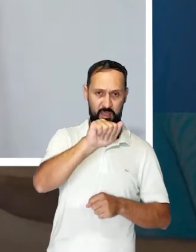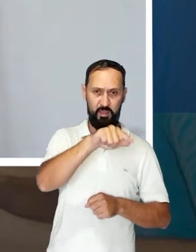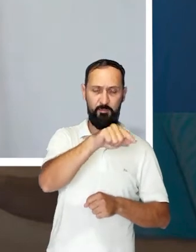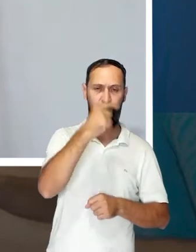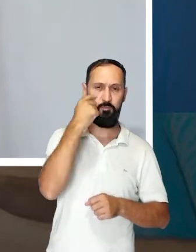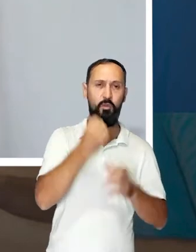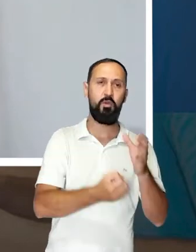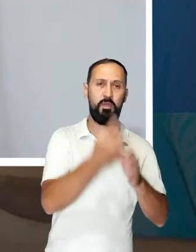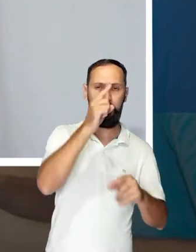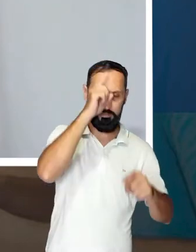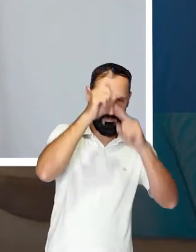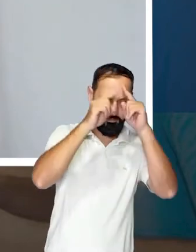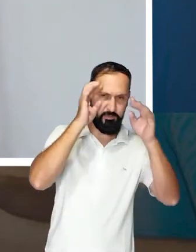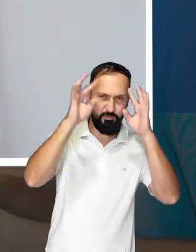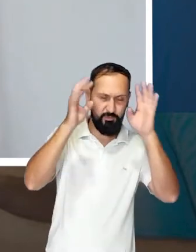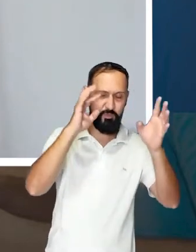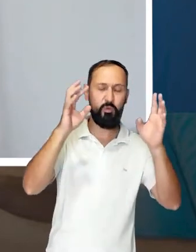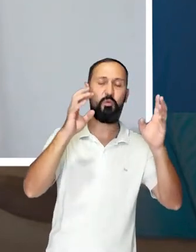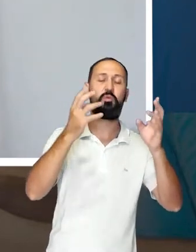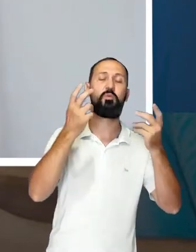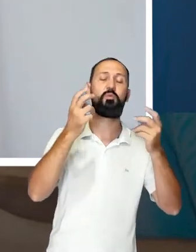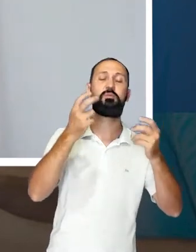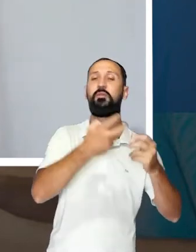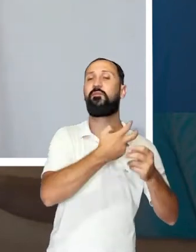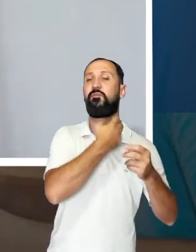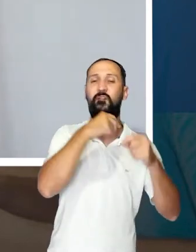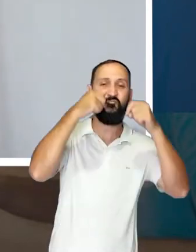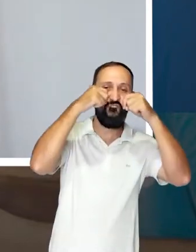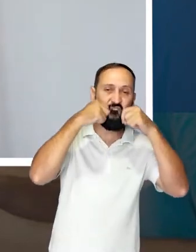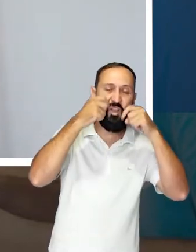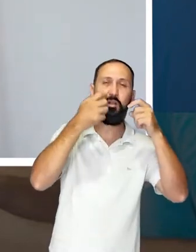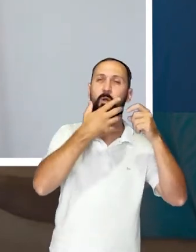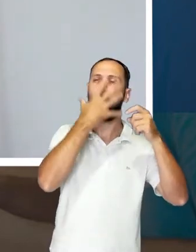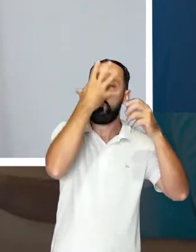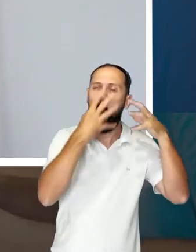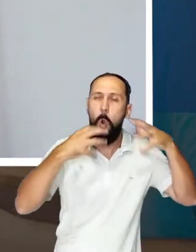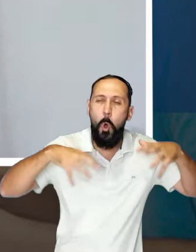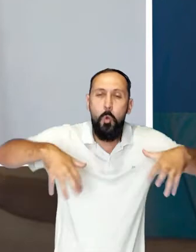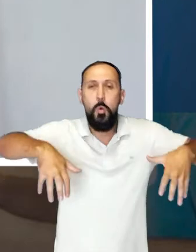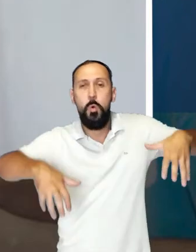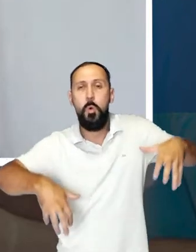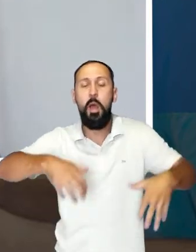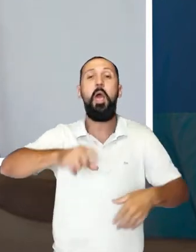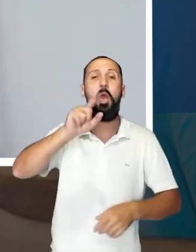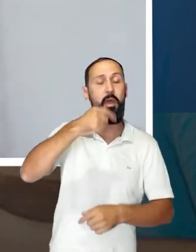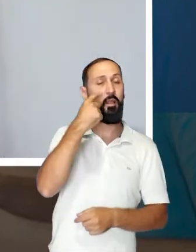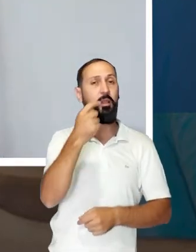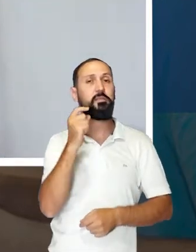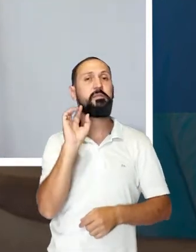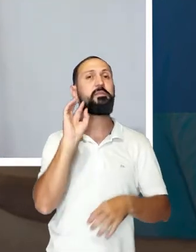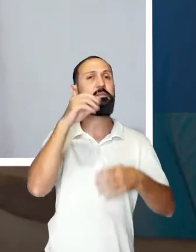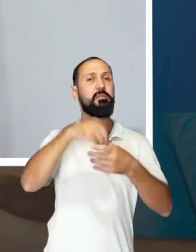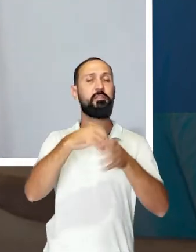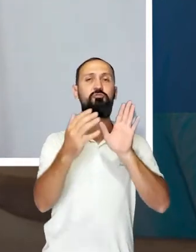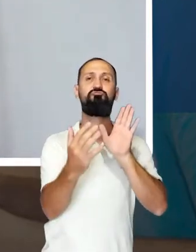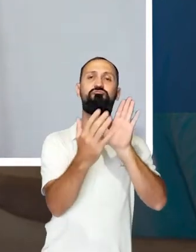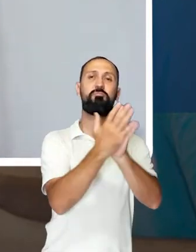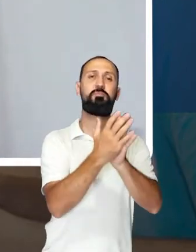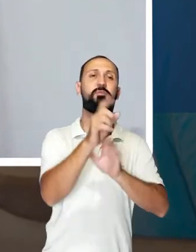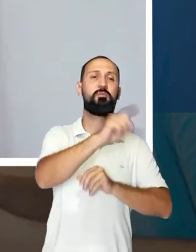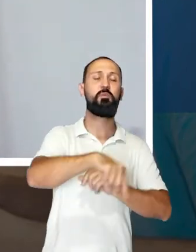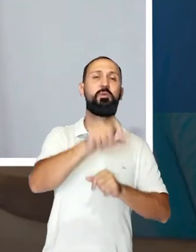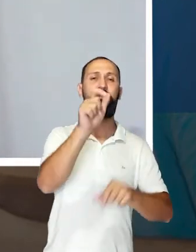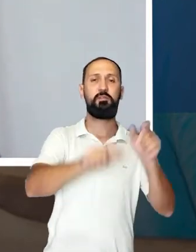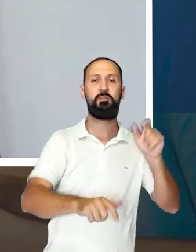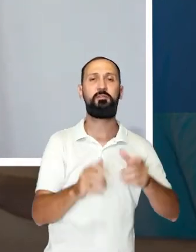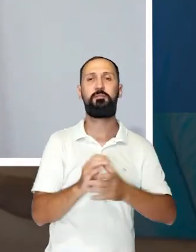berço desses seres mitológicos, dos vampiros e dos lobisomens, achava interessante colocá-lo de